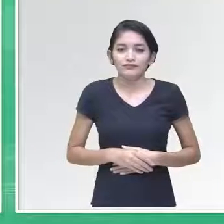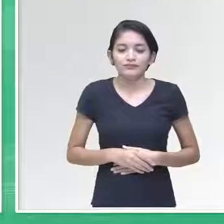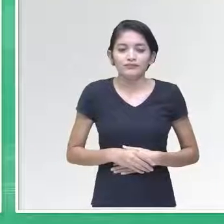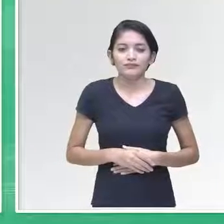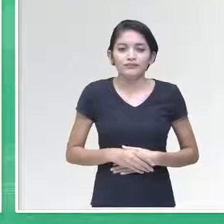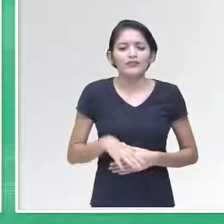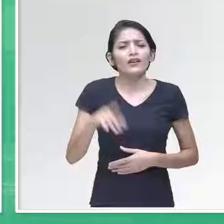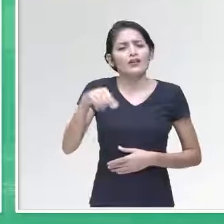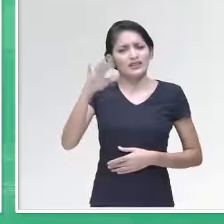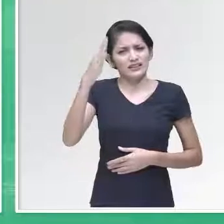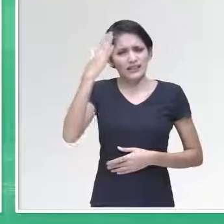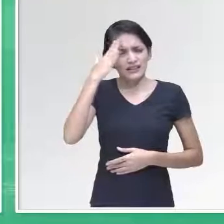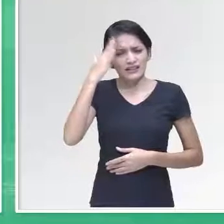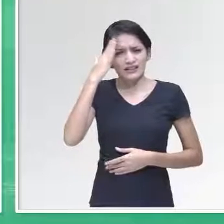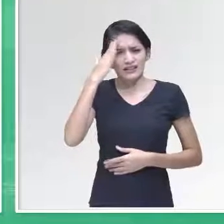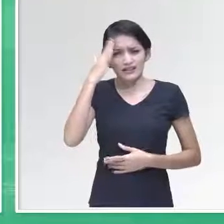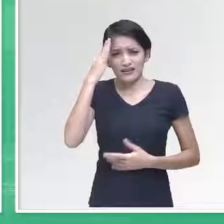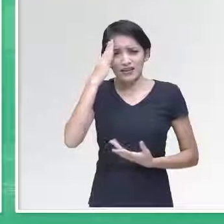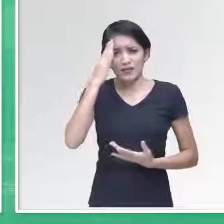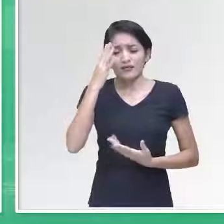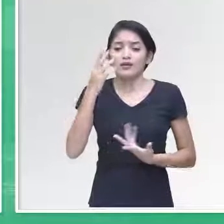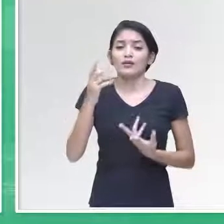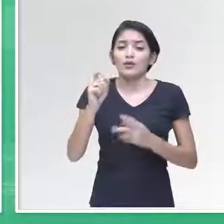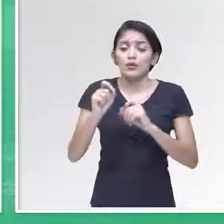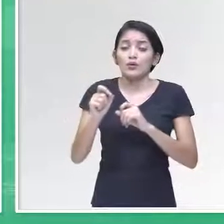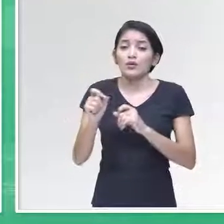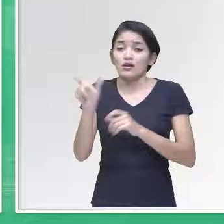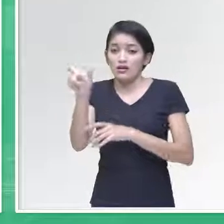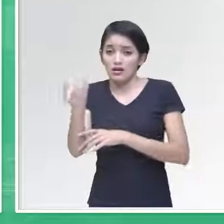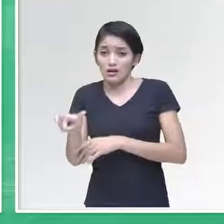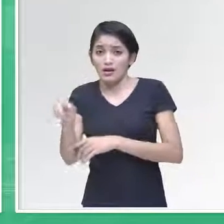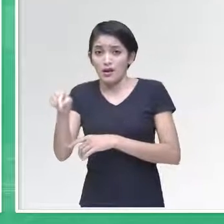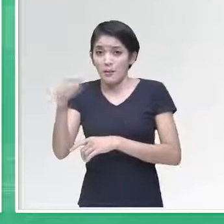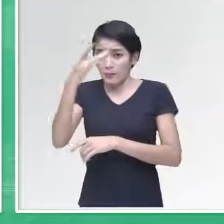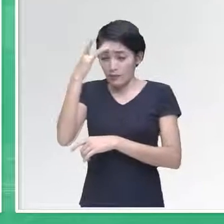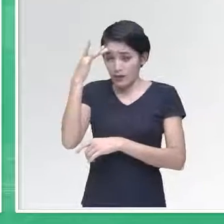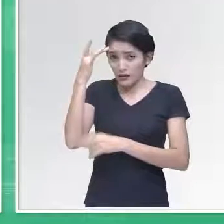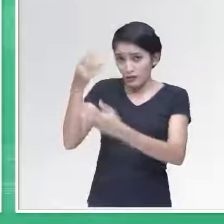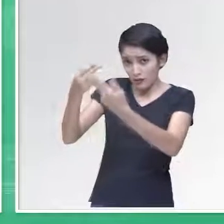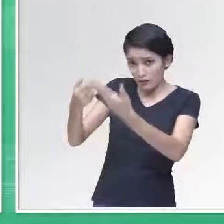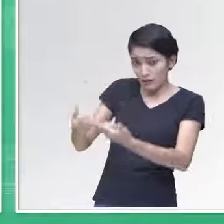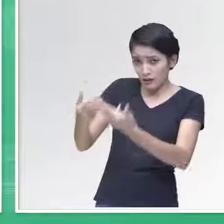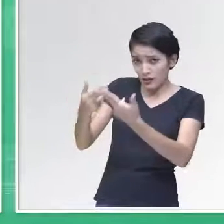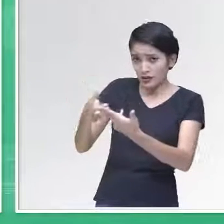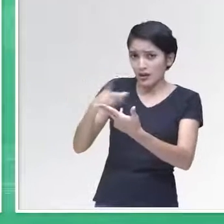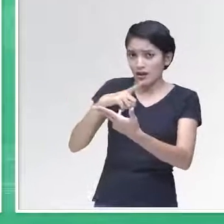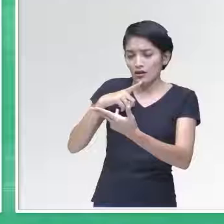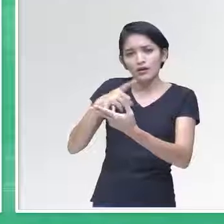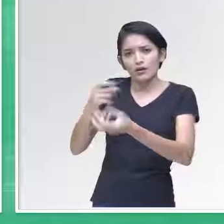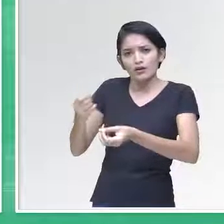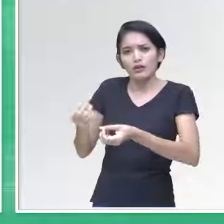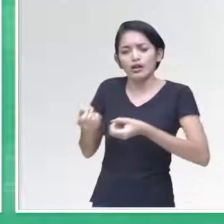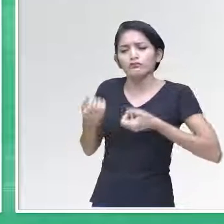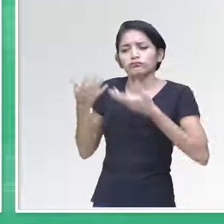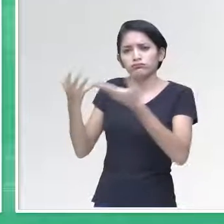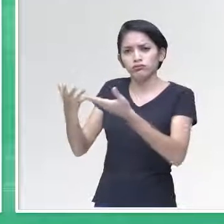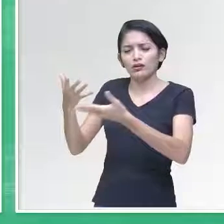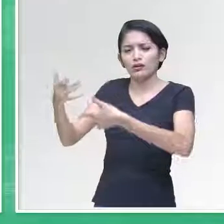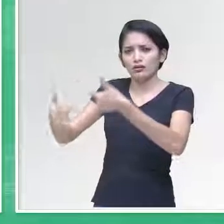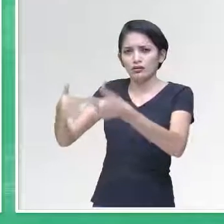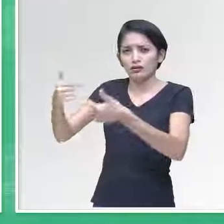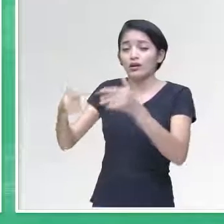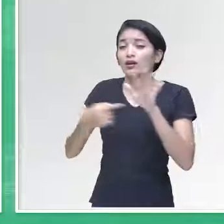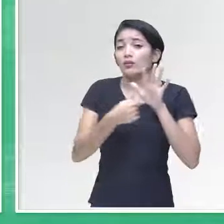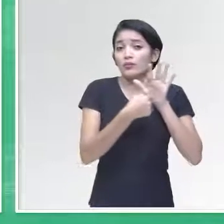Vocês já sabem que na voz passiva, o sujeito é paciente, recebendo a ação expressa